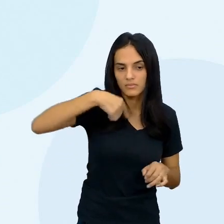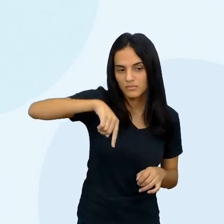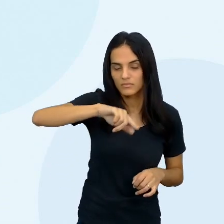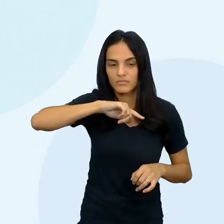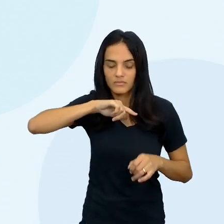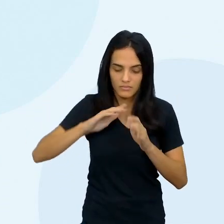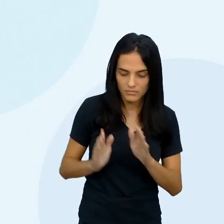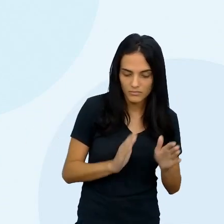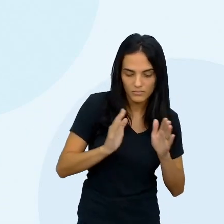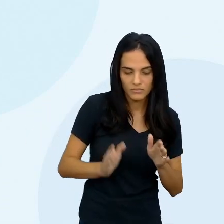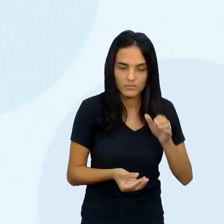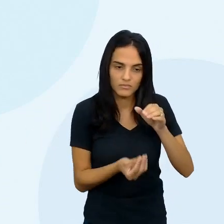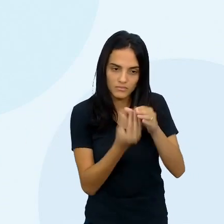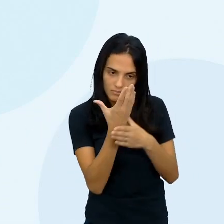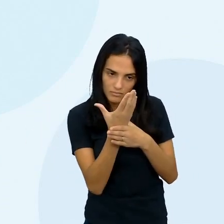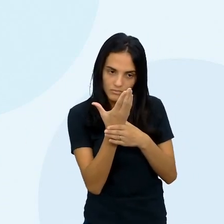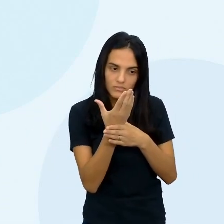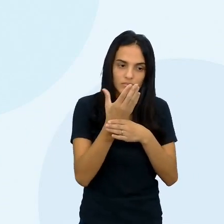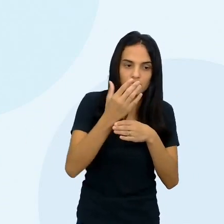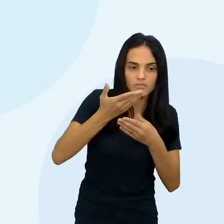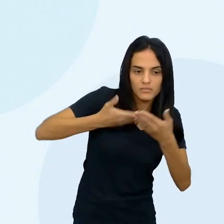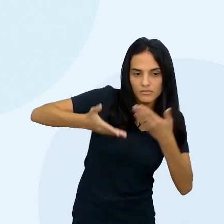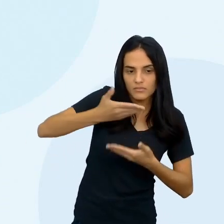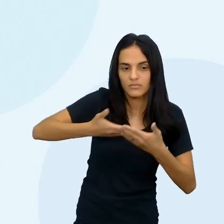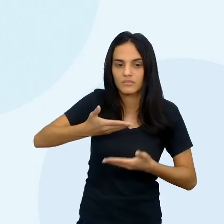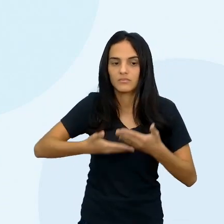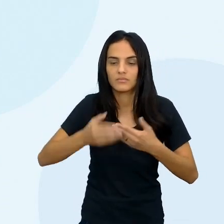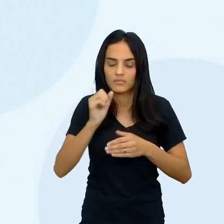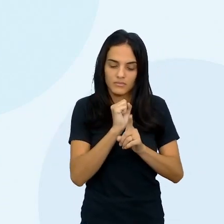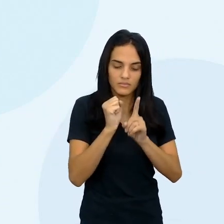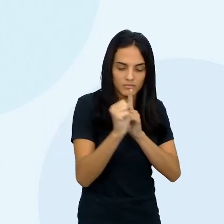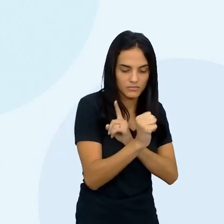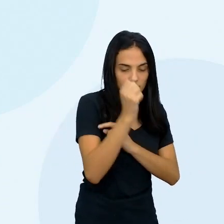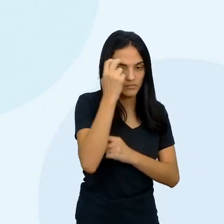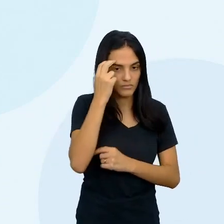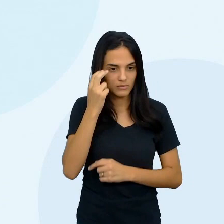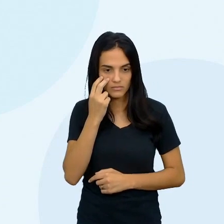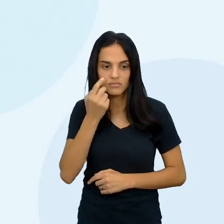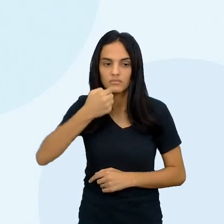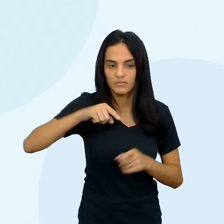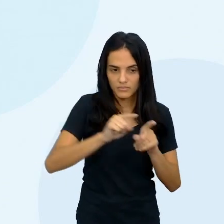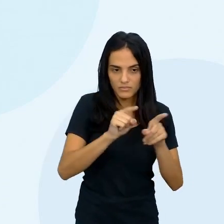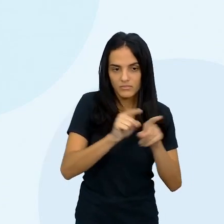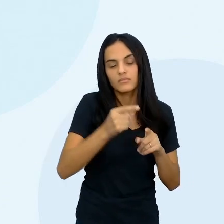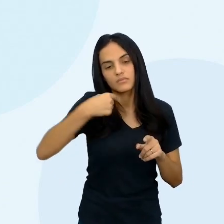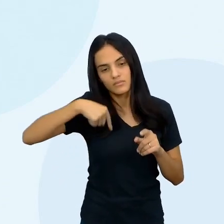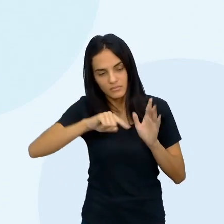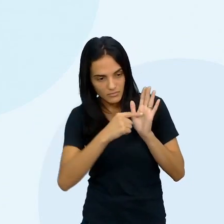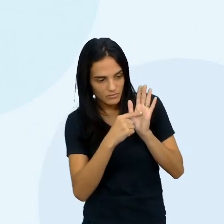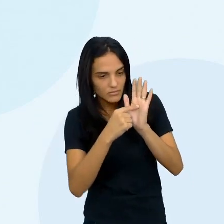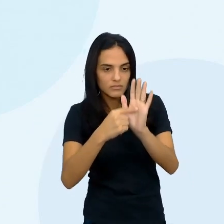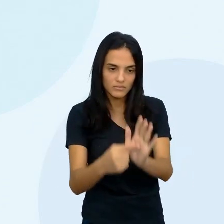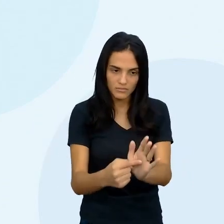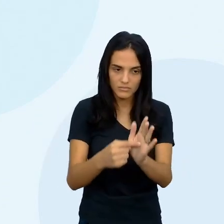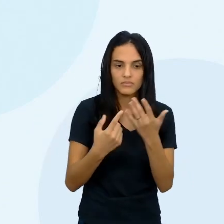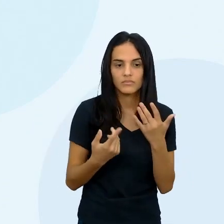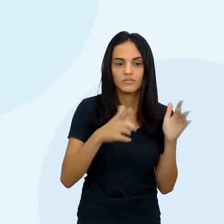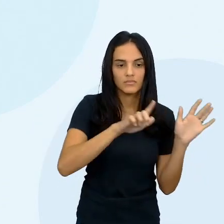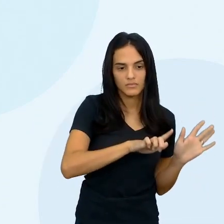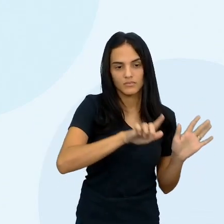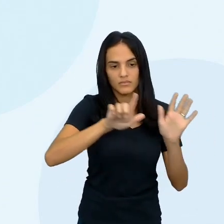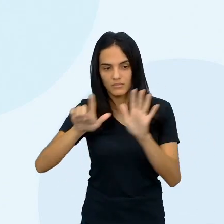os processos criativos e mediação e intervenção sociocultural. Também ele apresenta também para você a